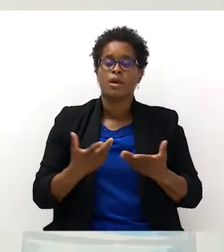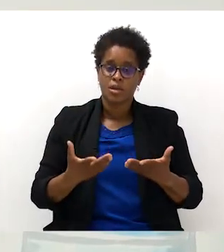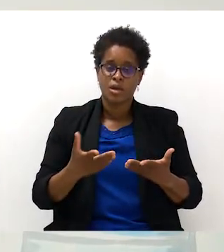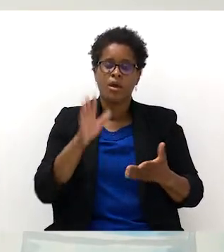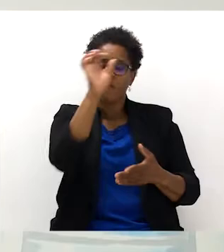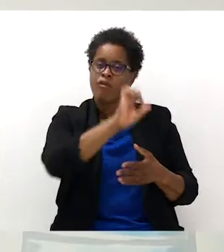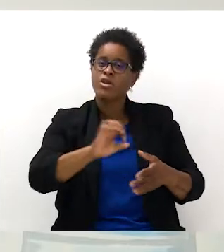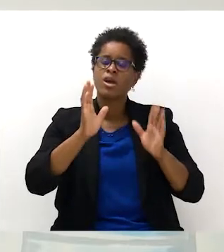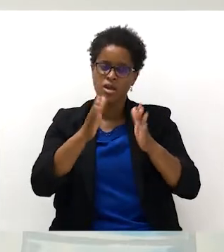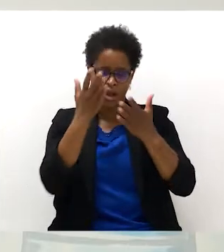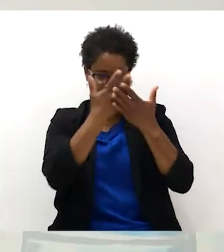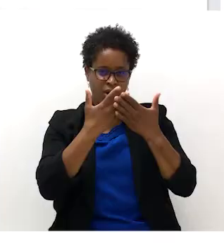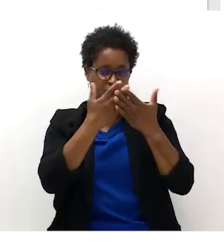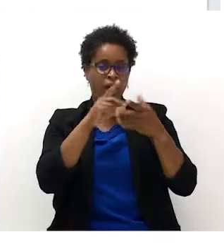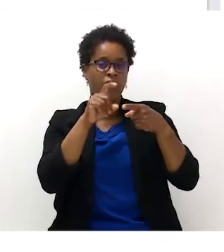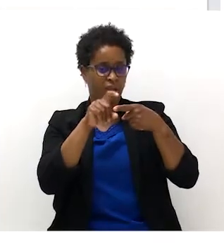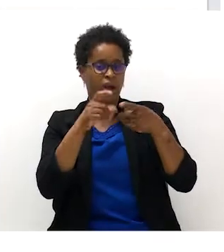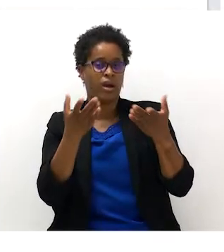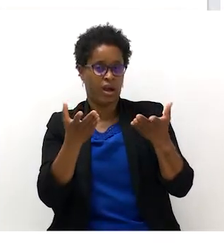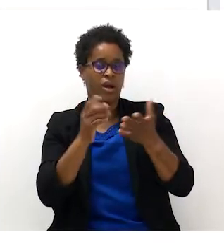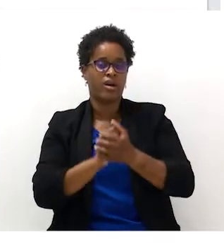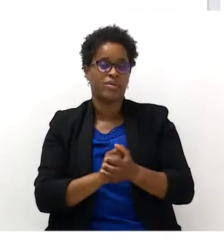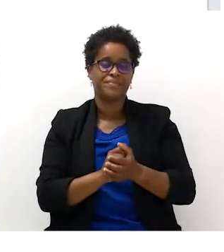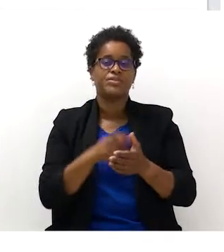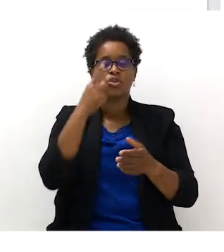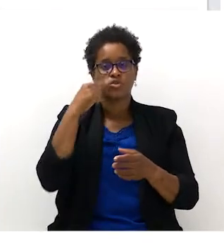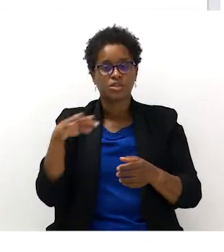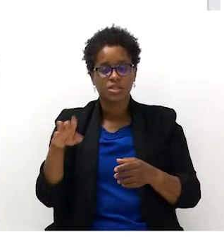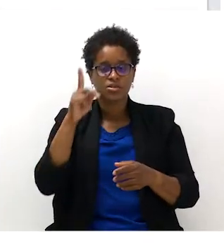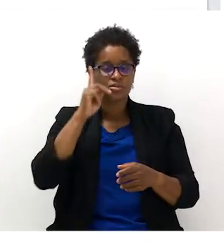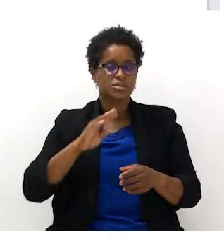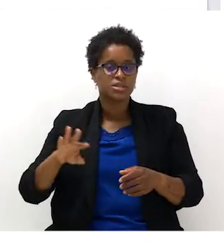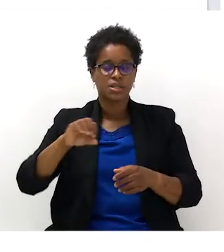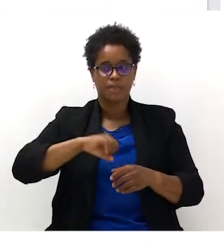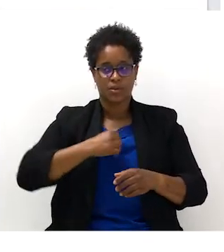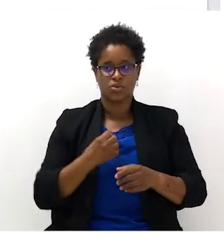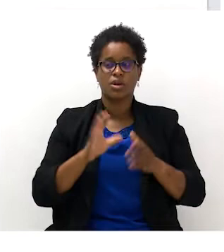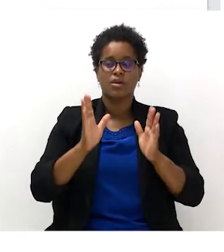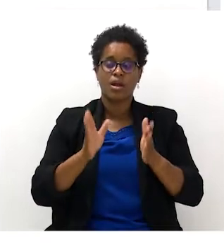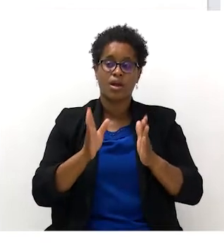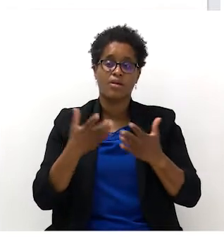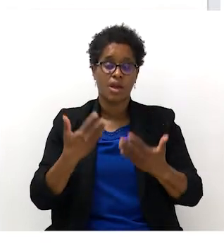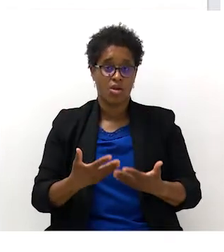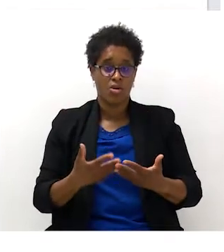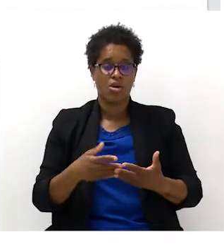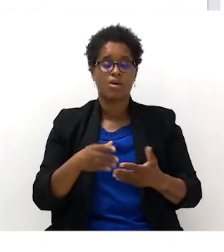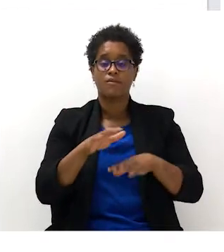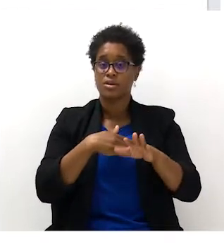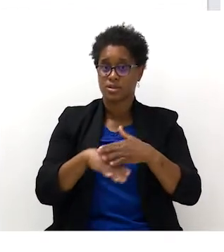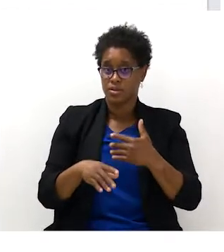já estudaram a divisão. Então, meus meninos e minhas meninas, vamos agora